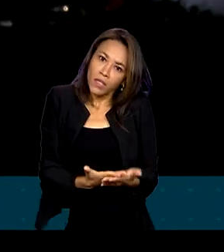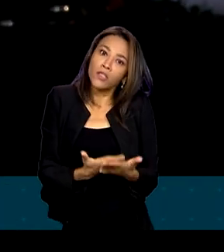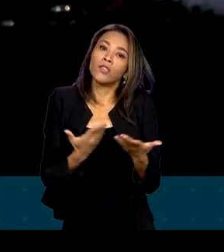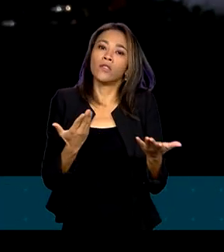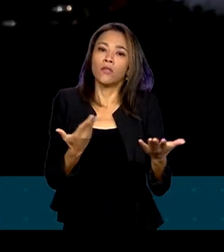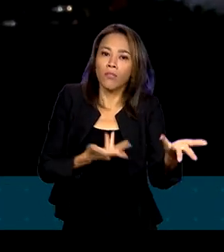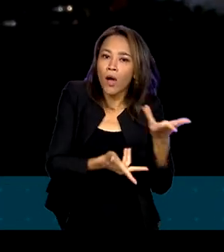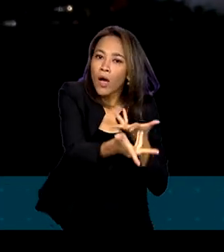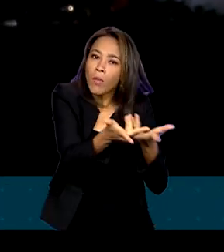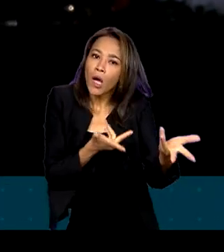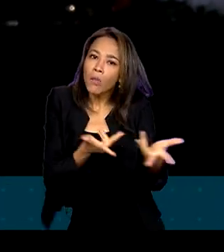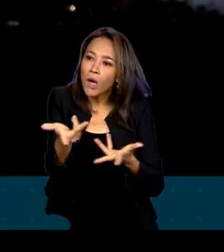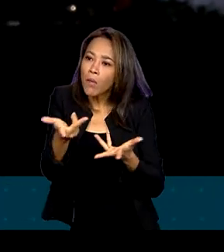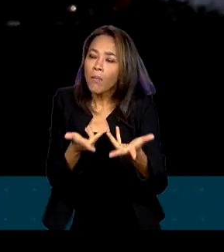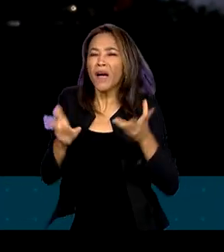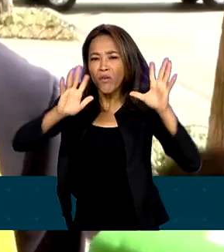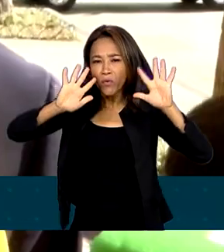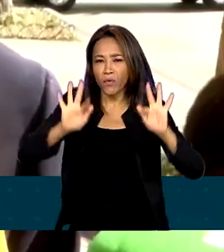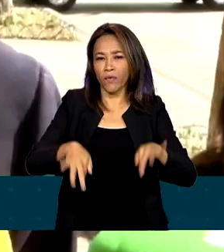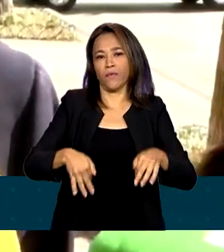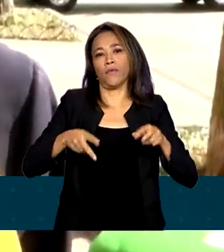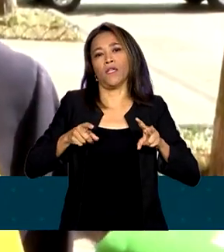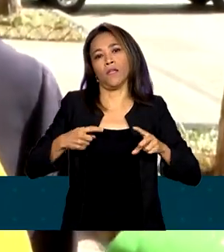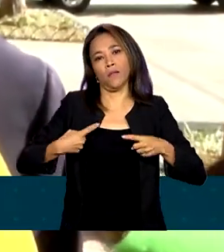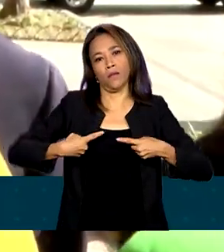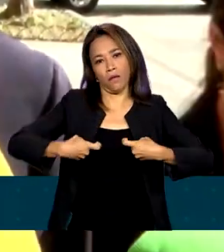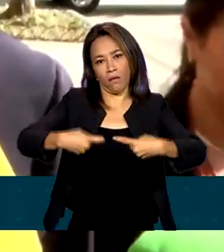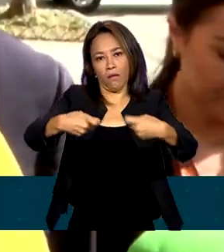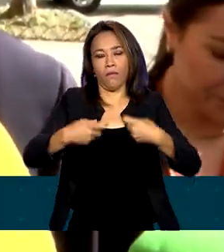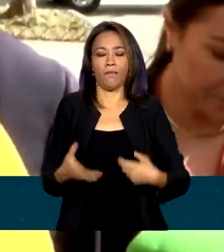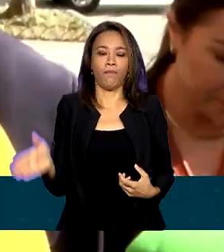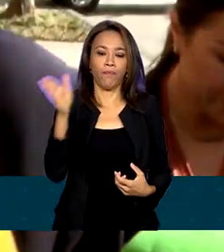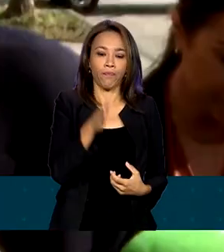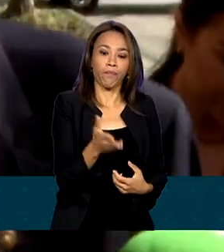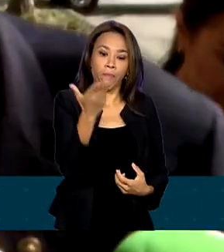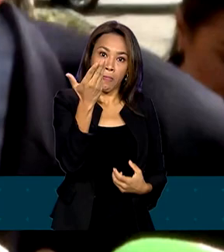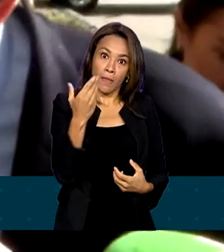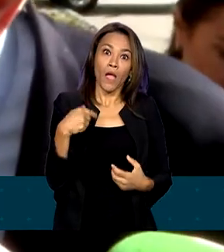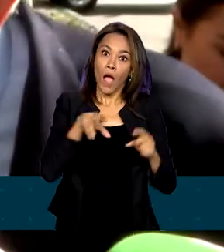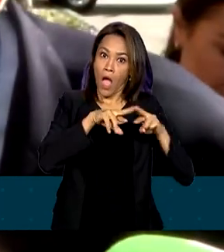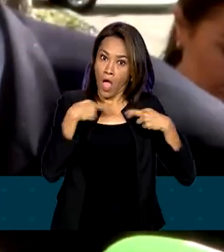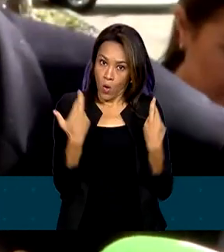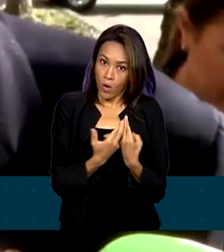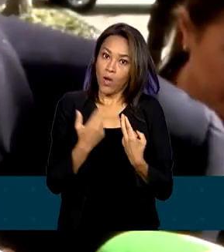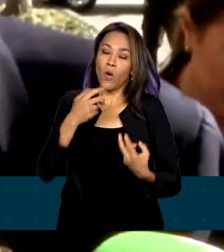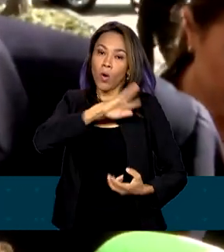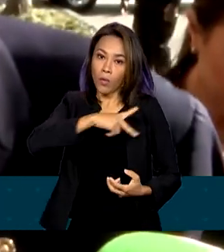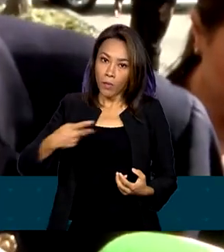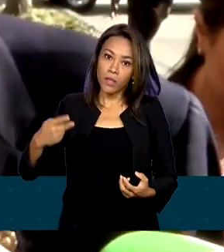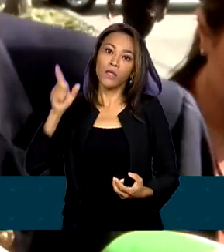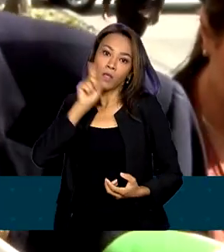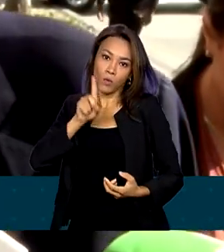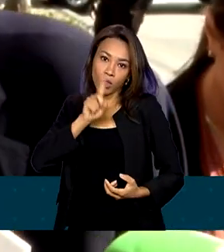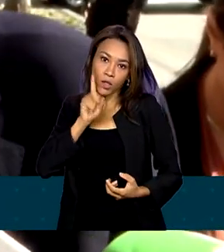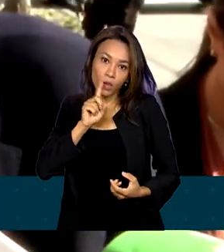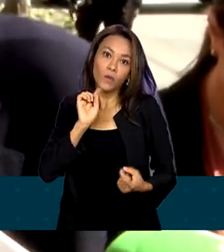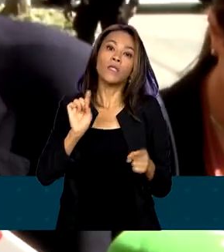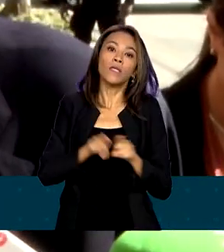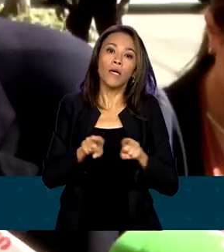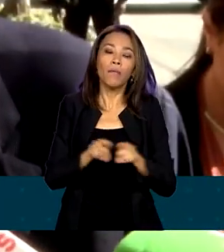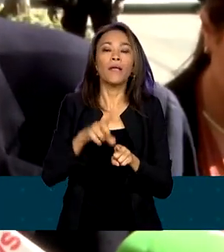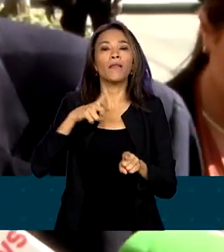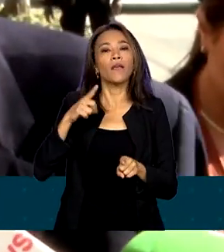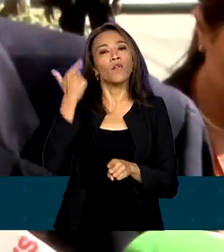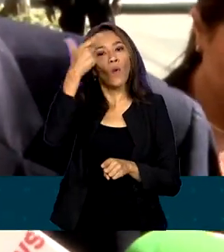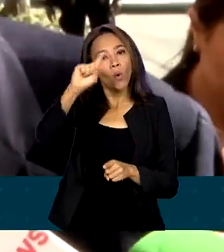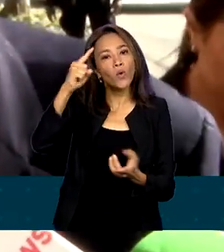possam compreender e terminar essa guerra. Além da reunião com o presidente norte-americano, a agenda do presidente Lula em Washington